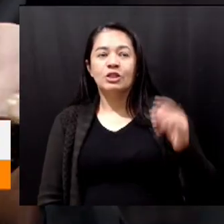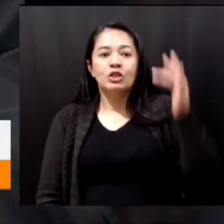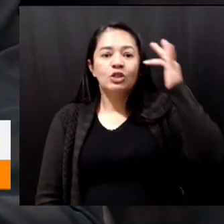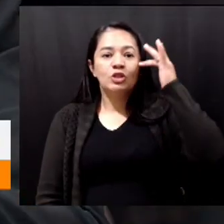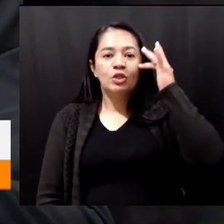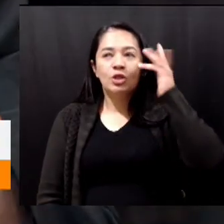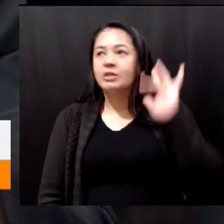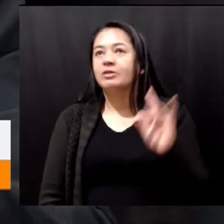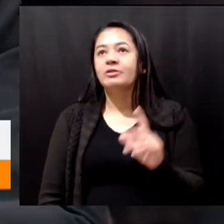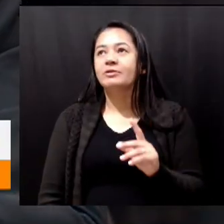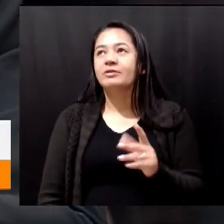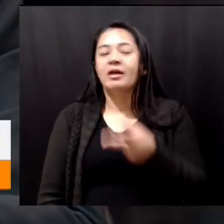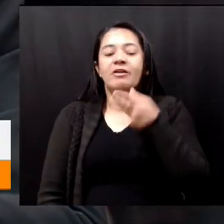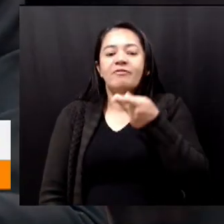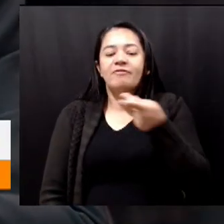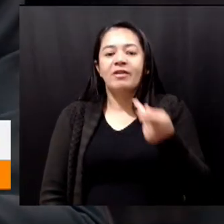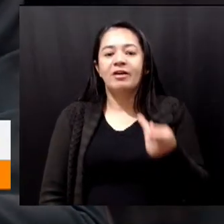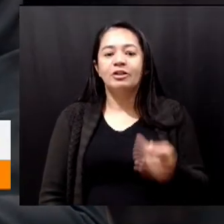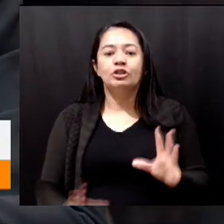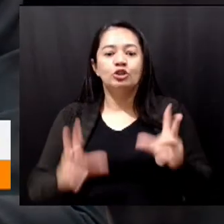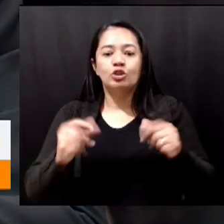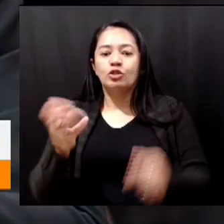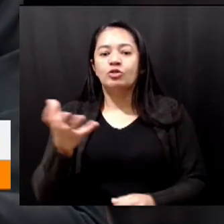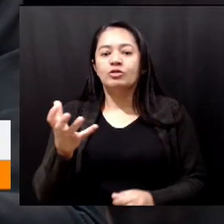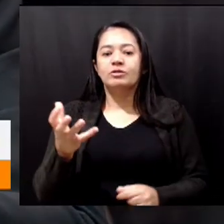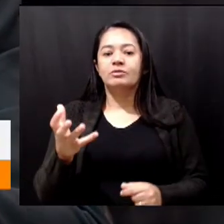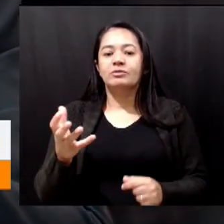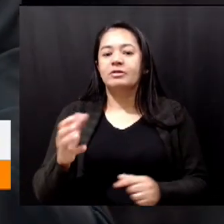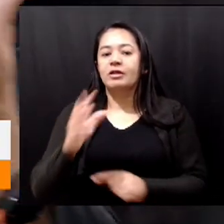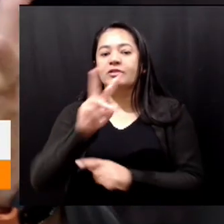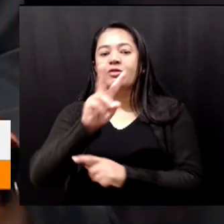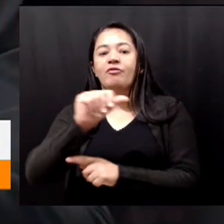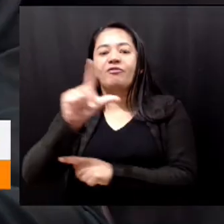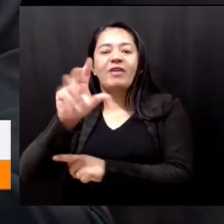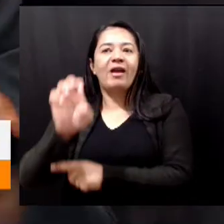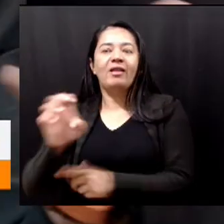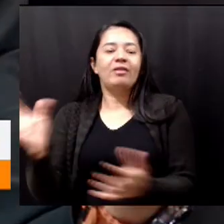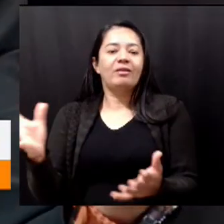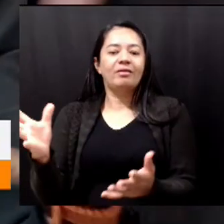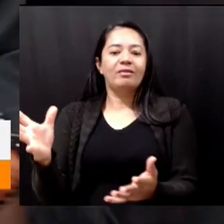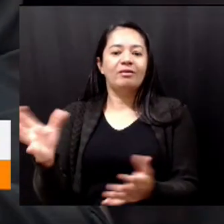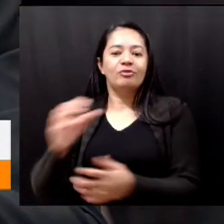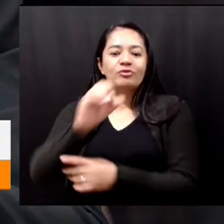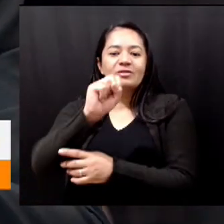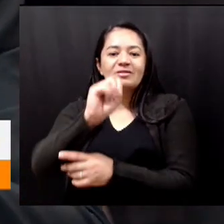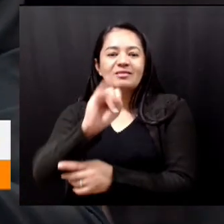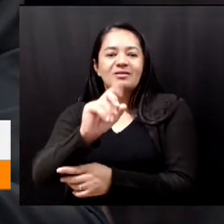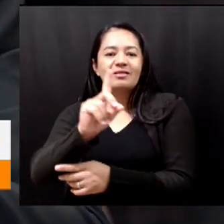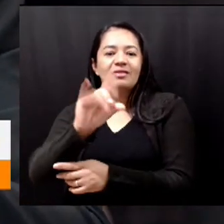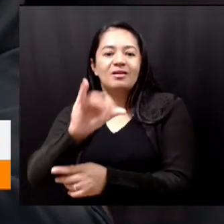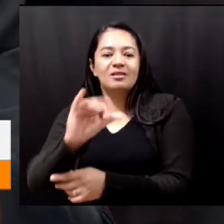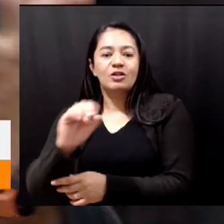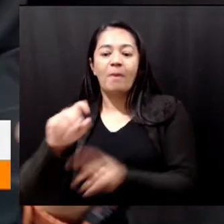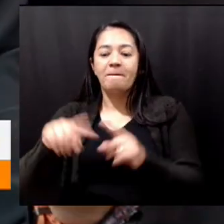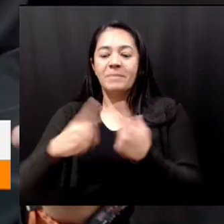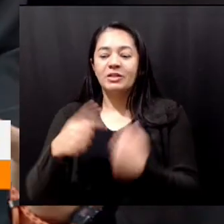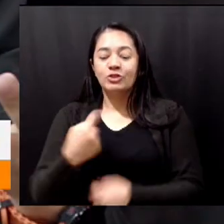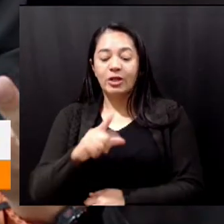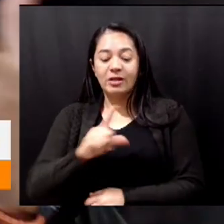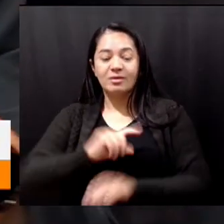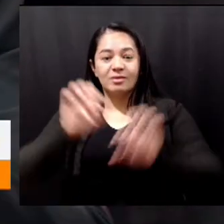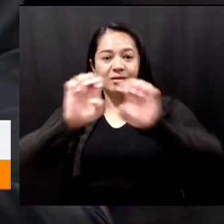mundo quer ser o Vale do Silício, mas e a gente tem uma infraestrutura aqui que Master.